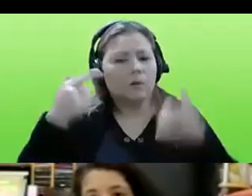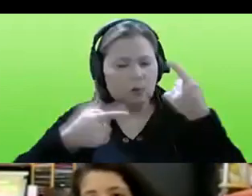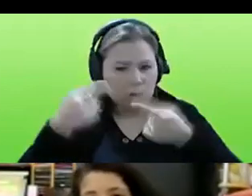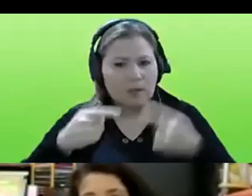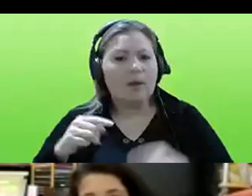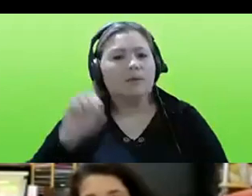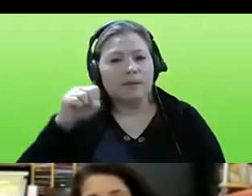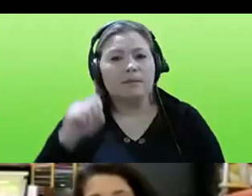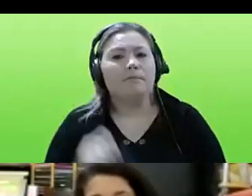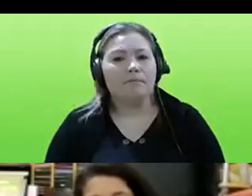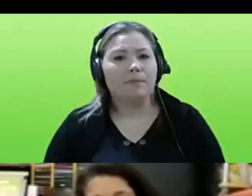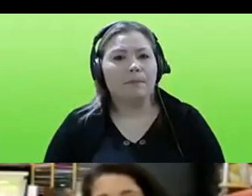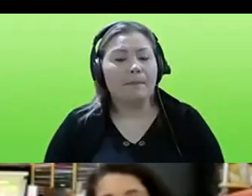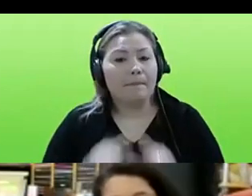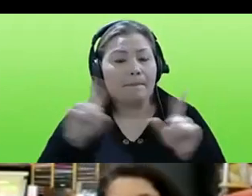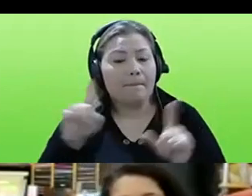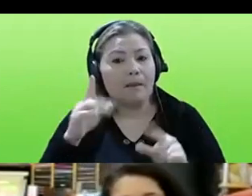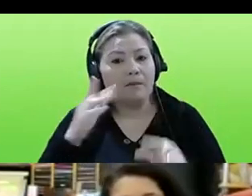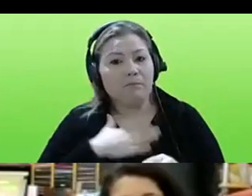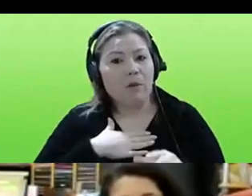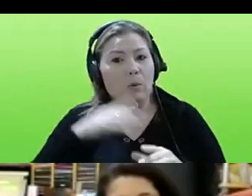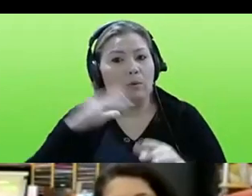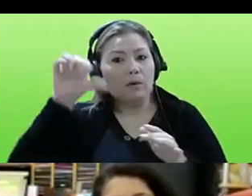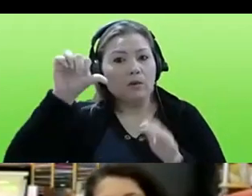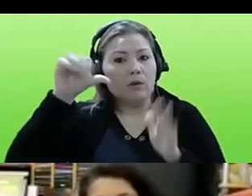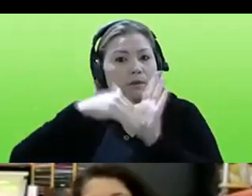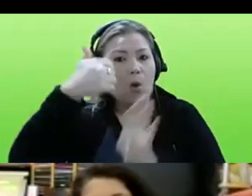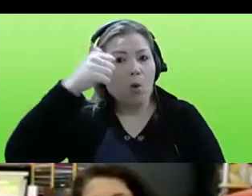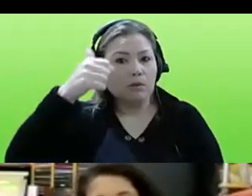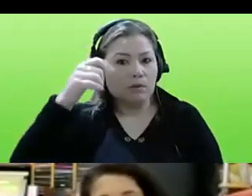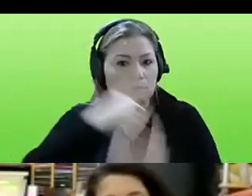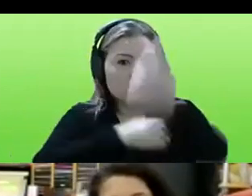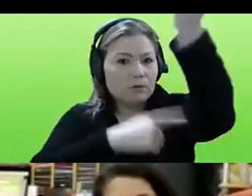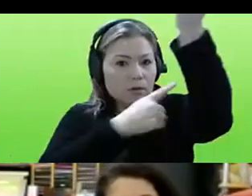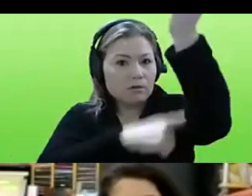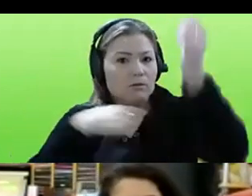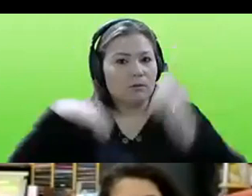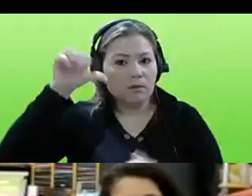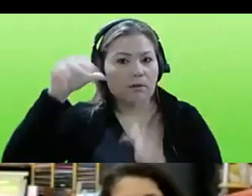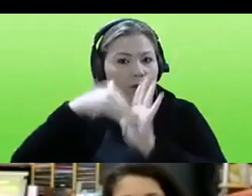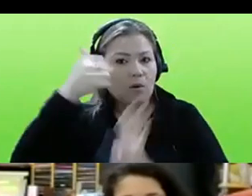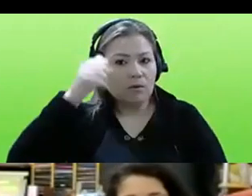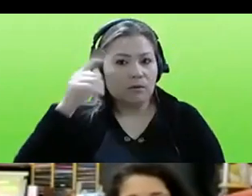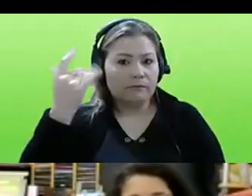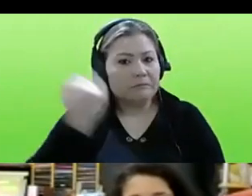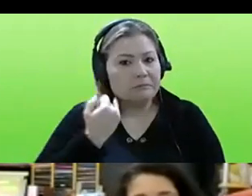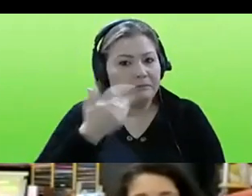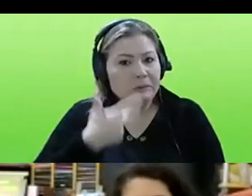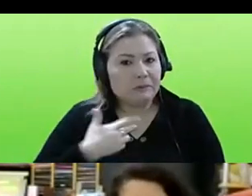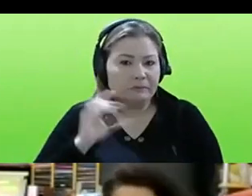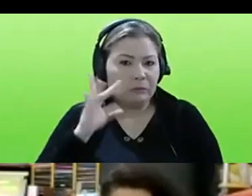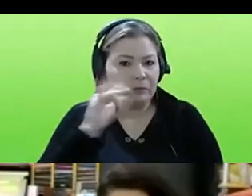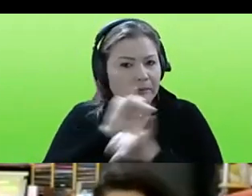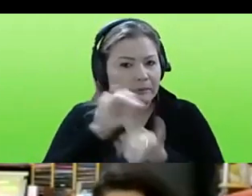Bom, mas que é muito mais interessante ainda depois em sua ideia de divisão